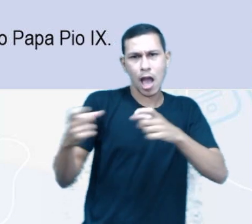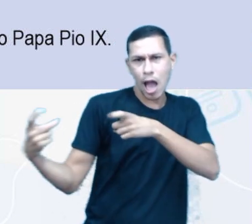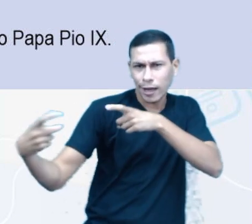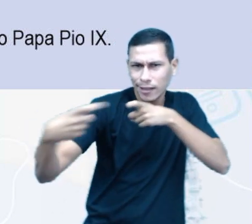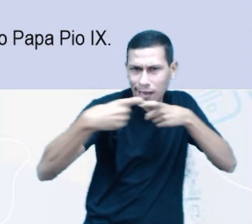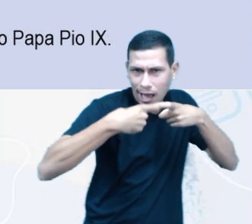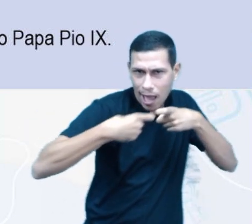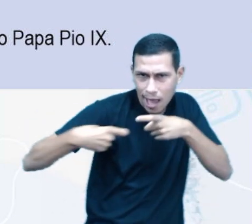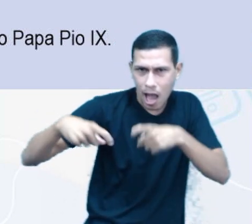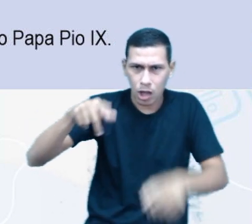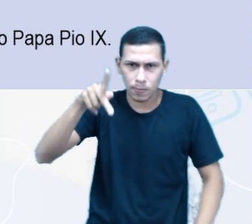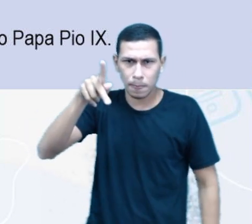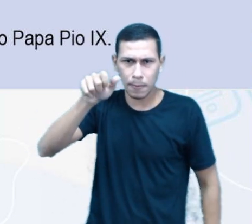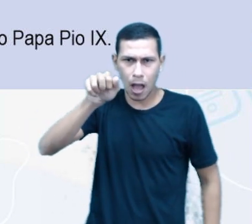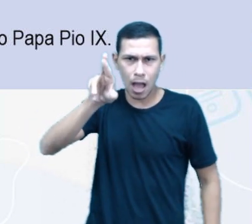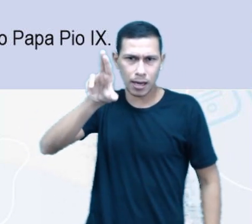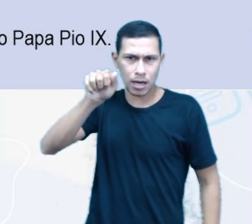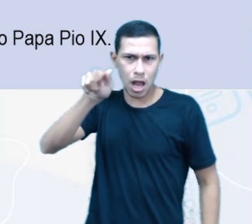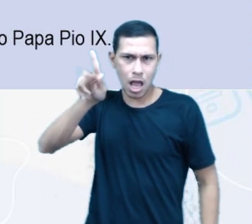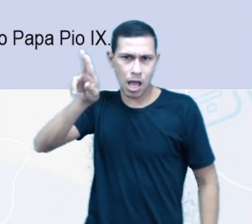de 1864 a